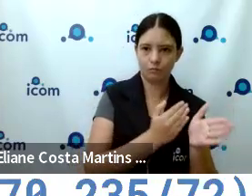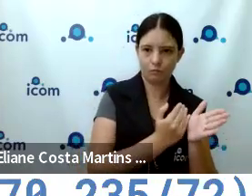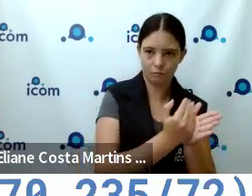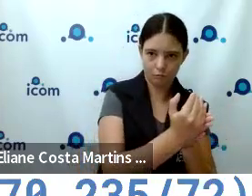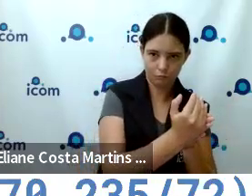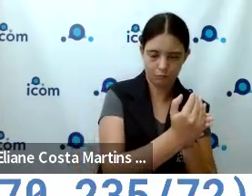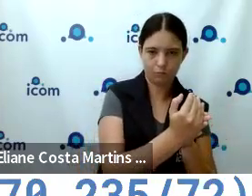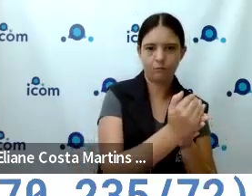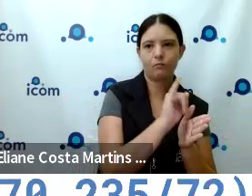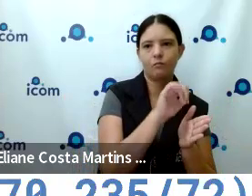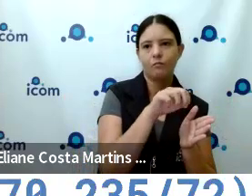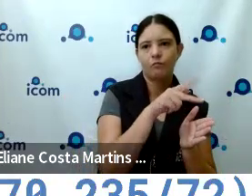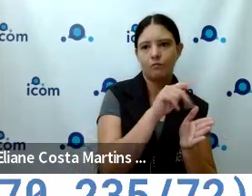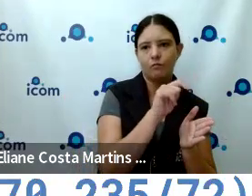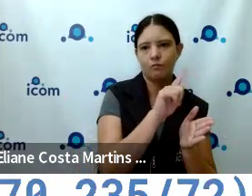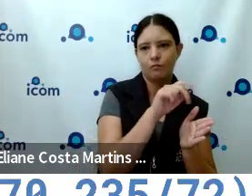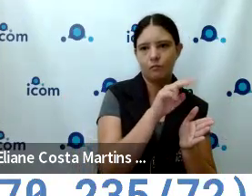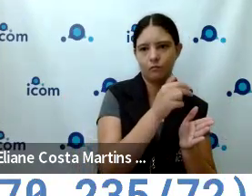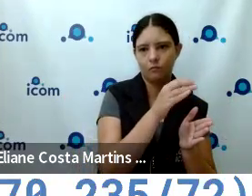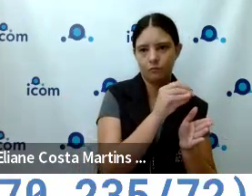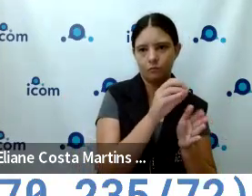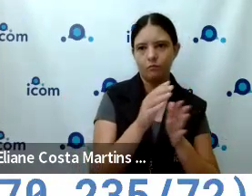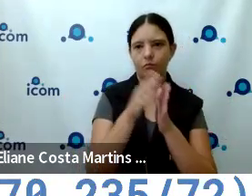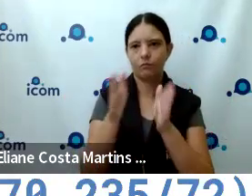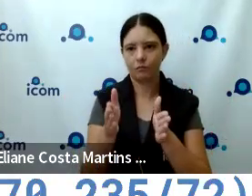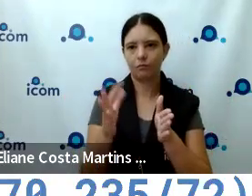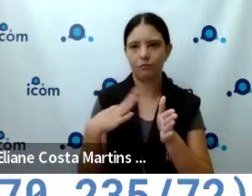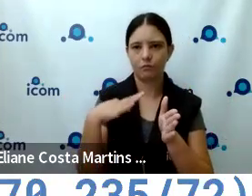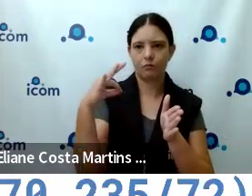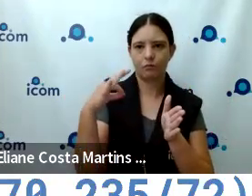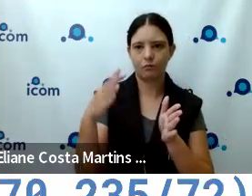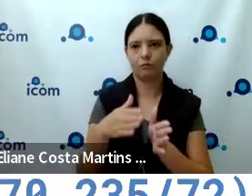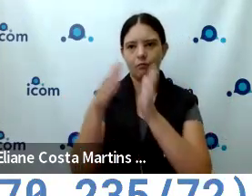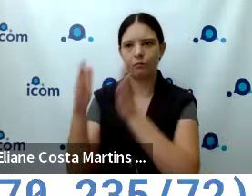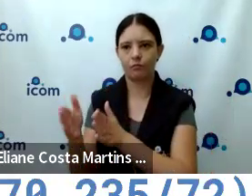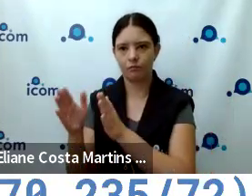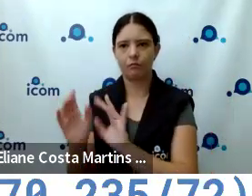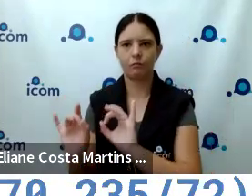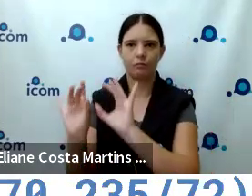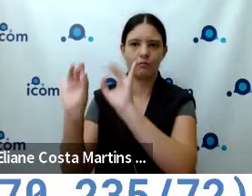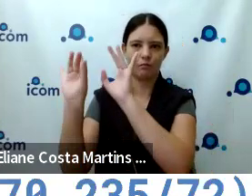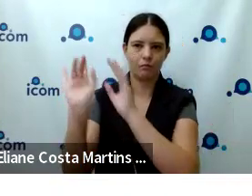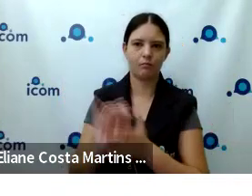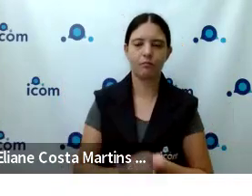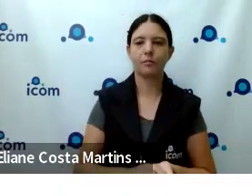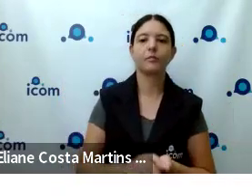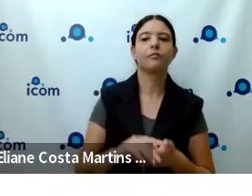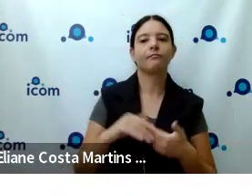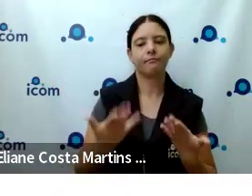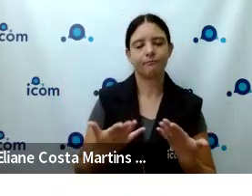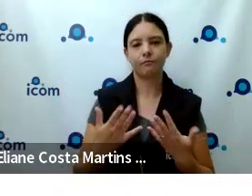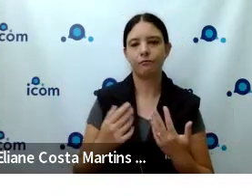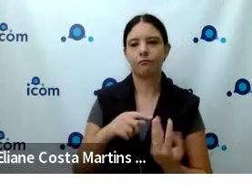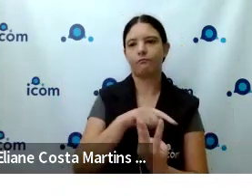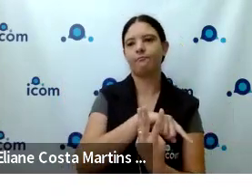inicia com a impugnação, depois a gente tem um recurso voluntário e depois um recurso especial. Em basicamente